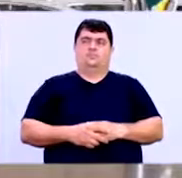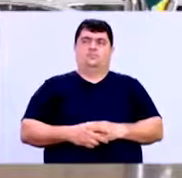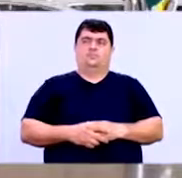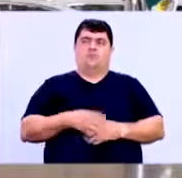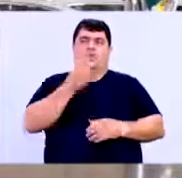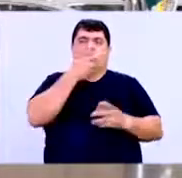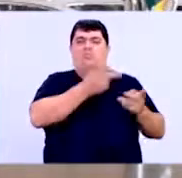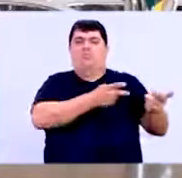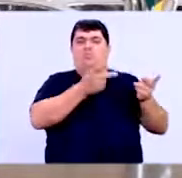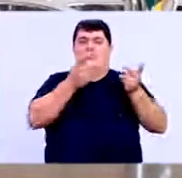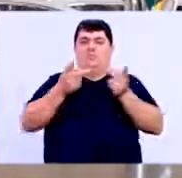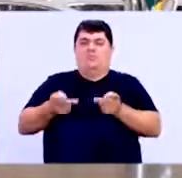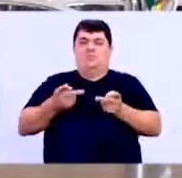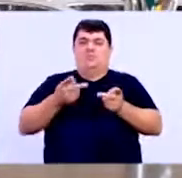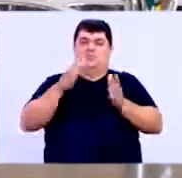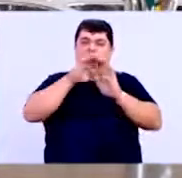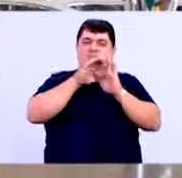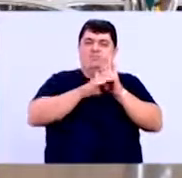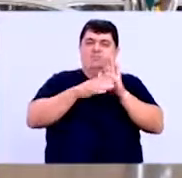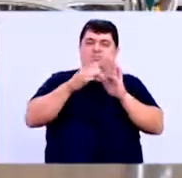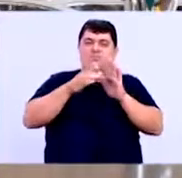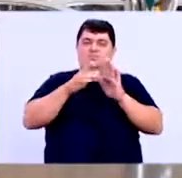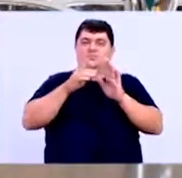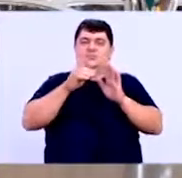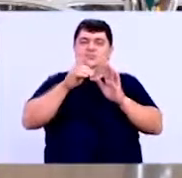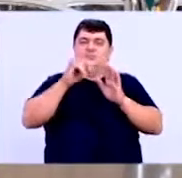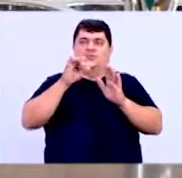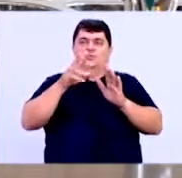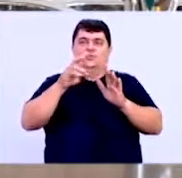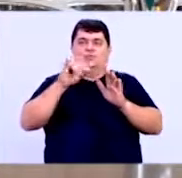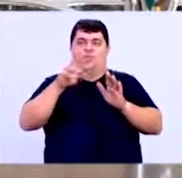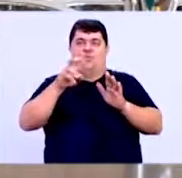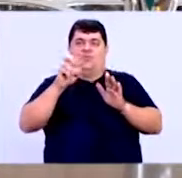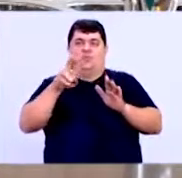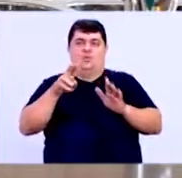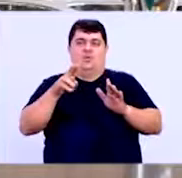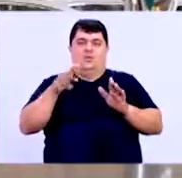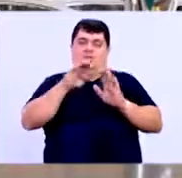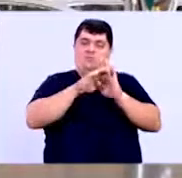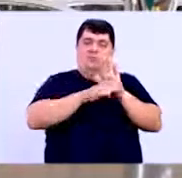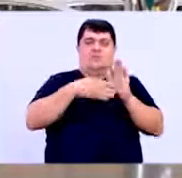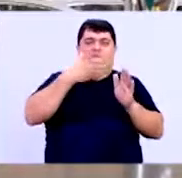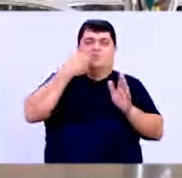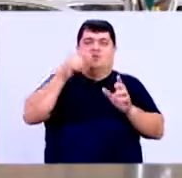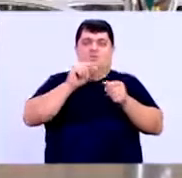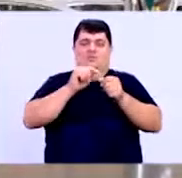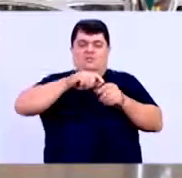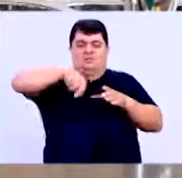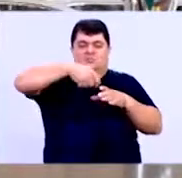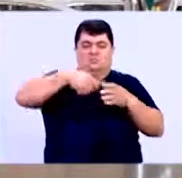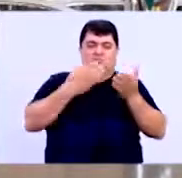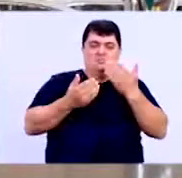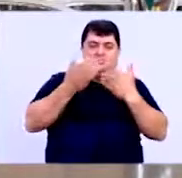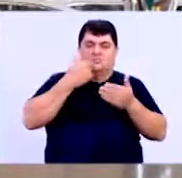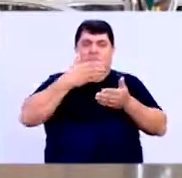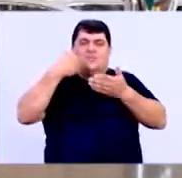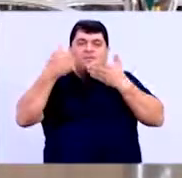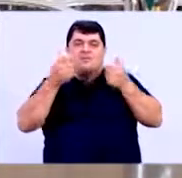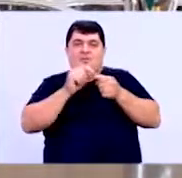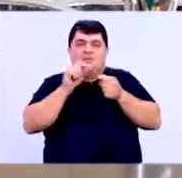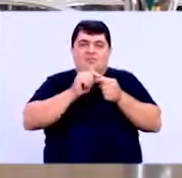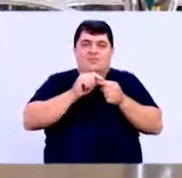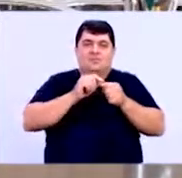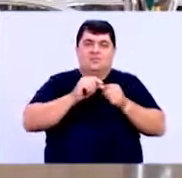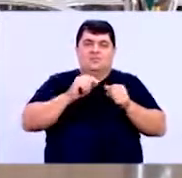Sejam todos bem-vindos a mais um programa Discovery Kitchen. Gente, esse é o seu programa favorito de culinária. E o melhor, é o lugar certo para você